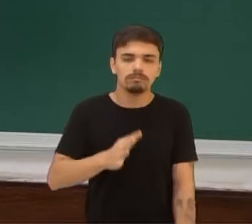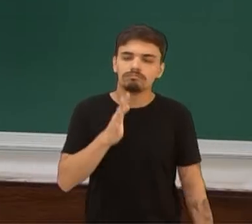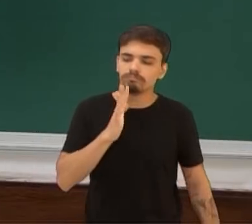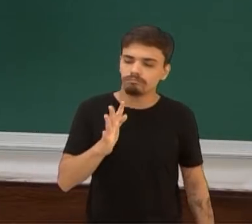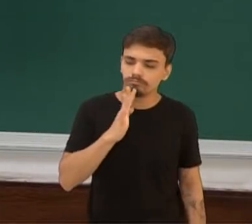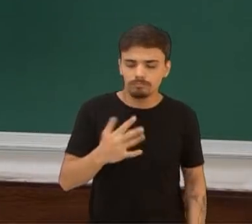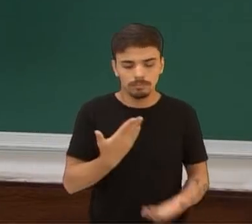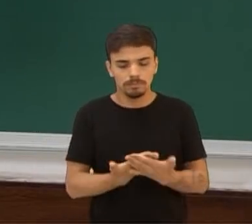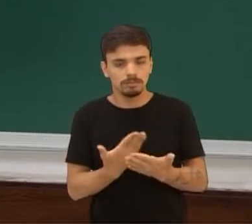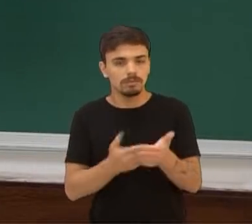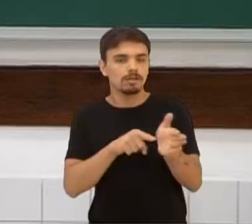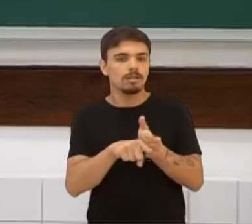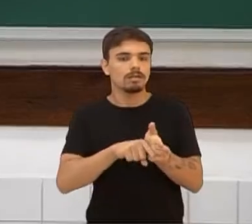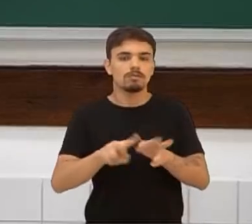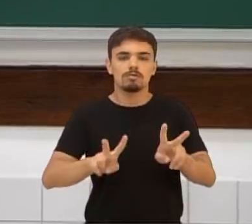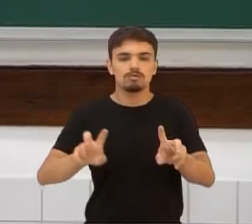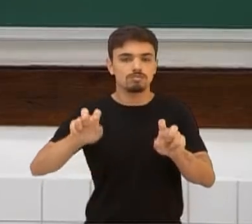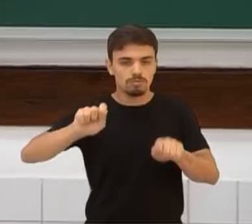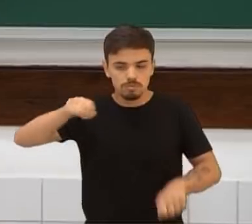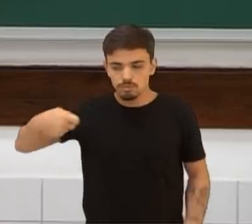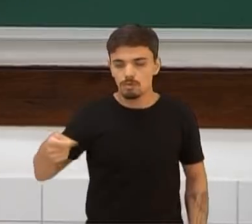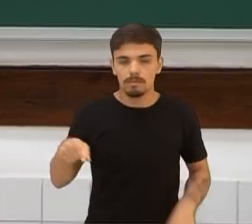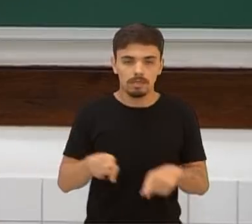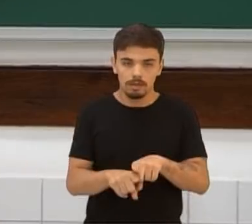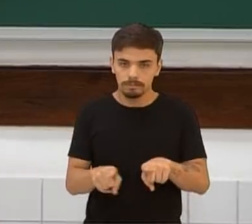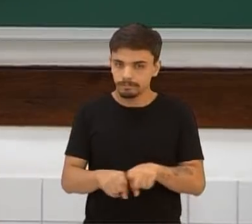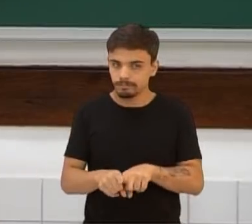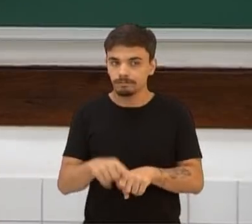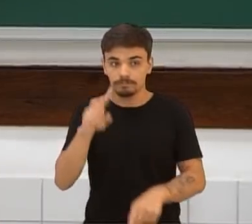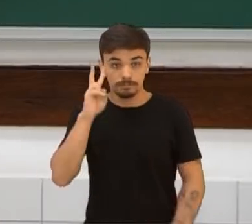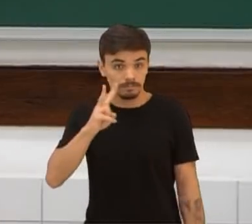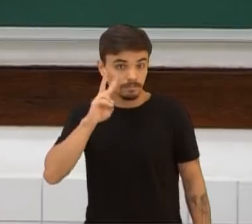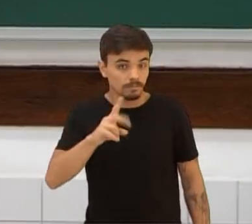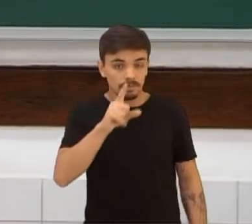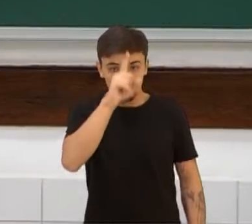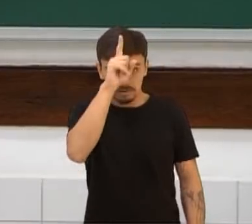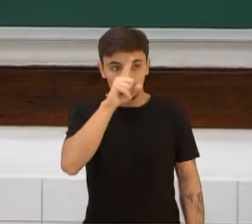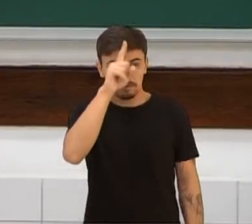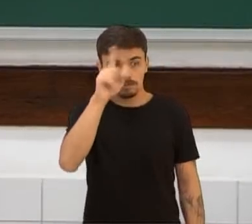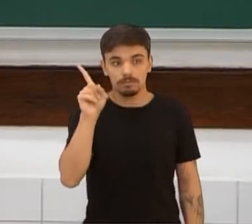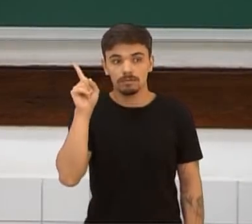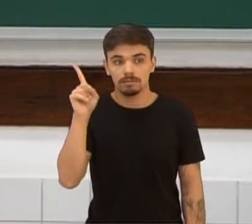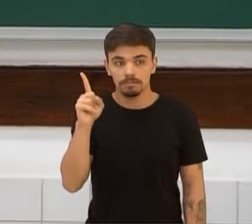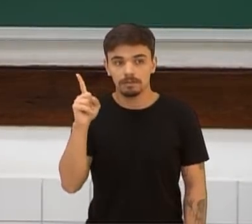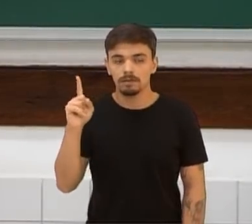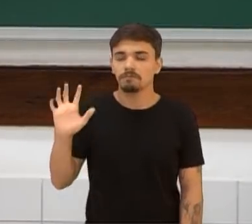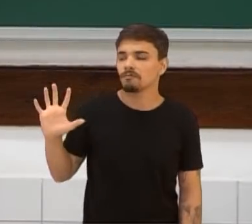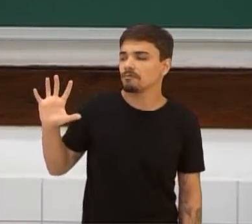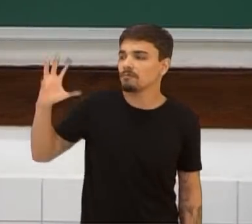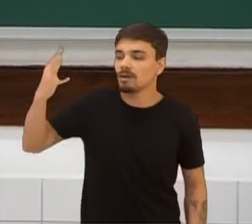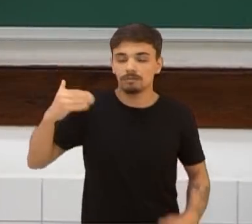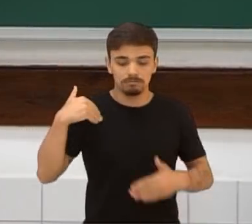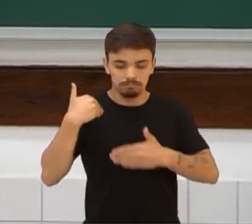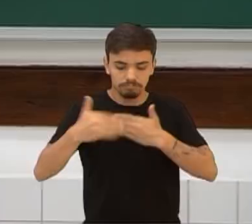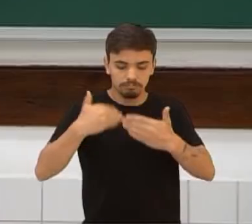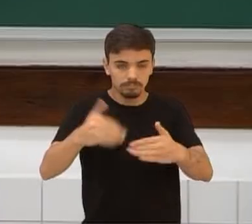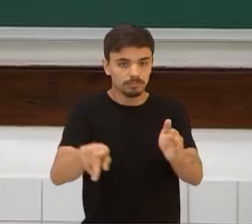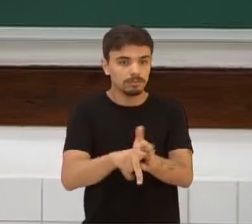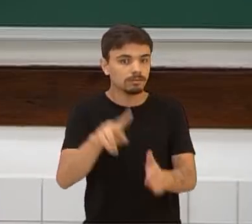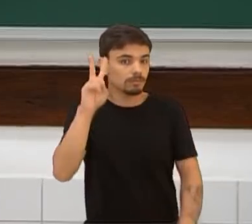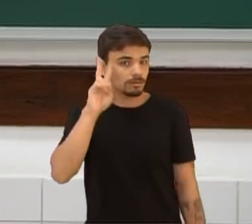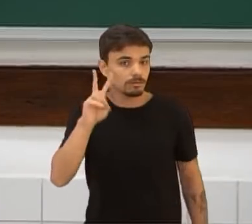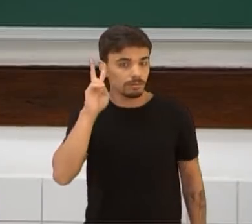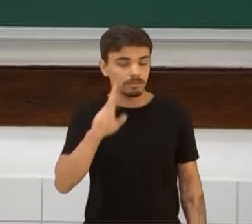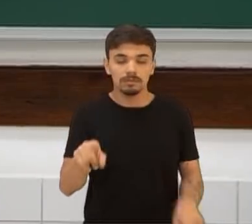reconhecidos e estudados. Nós também vimos a ideia de fatos e processos históricos e nós vimos